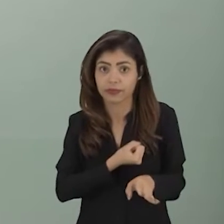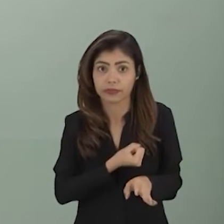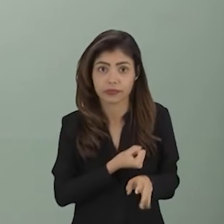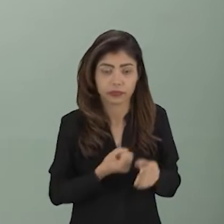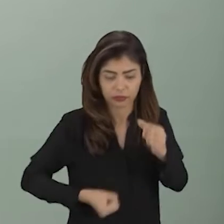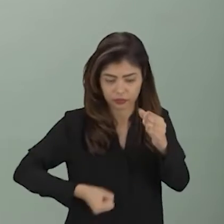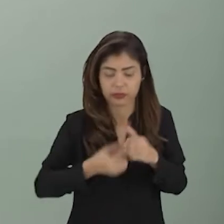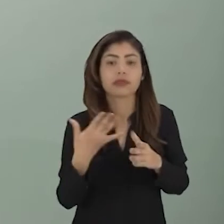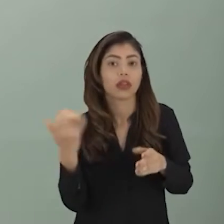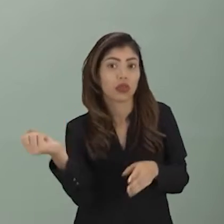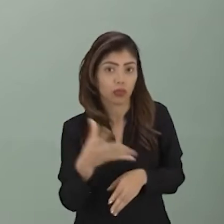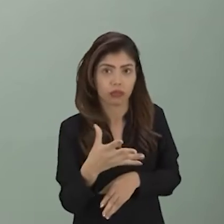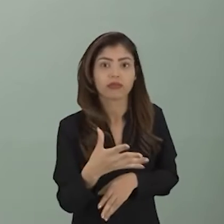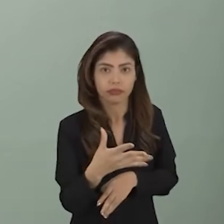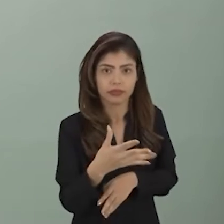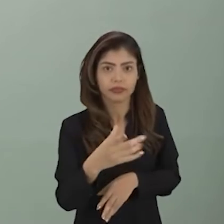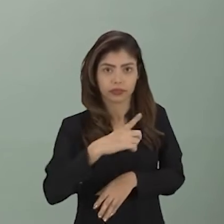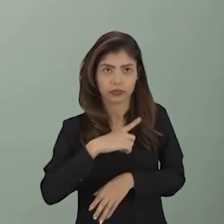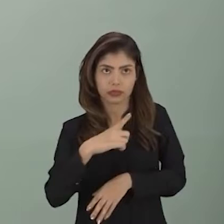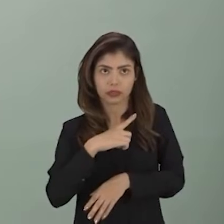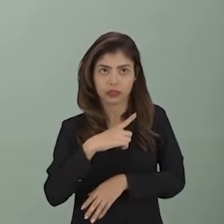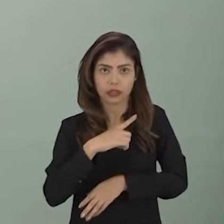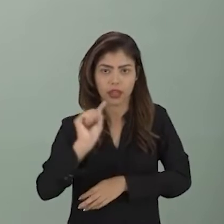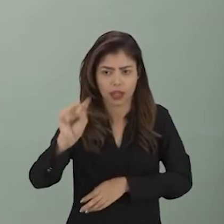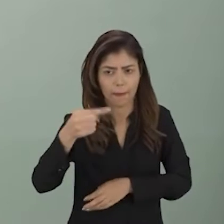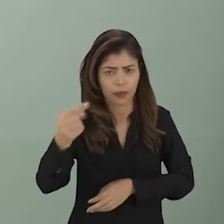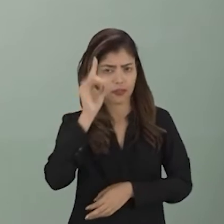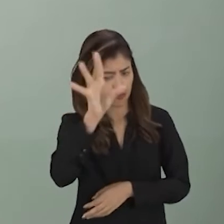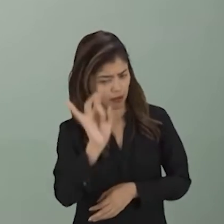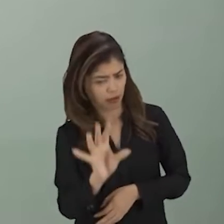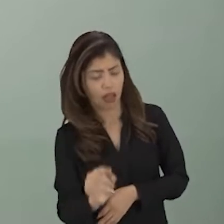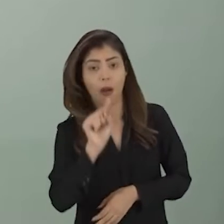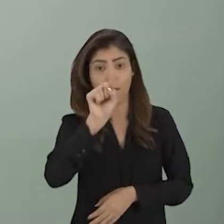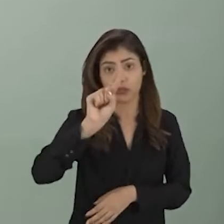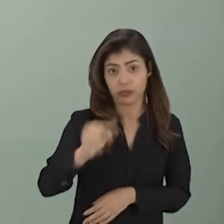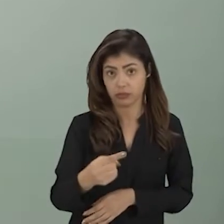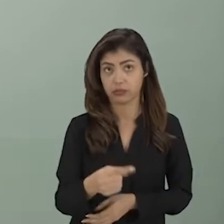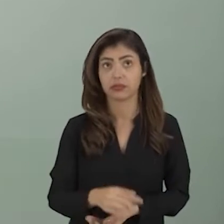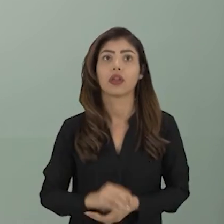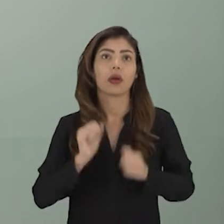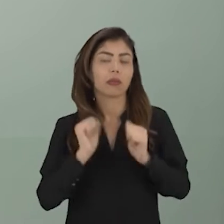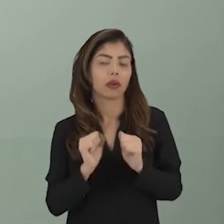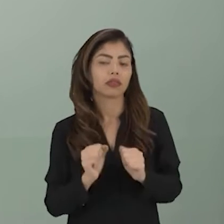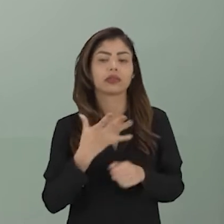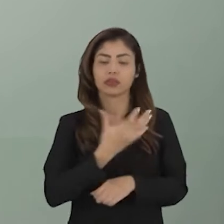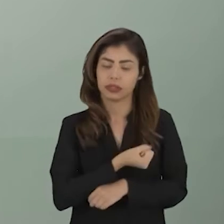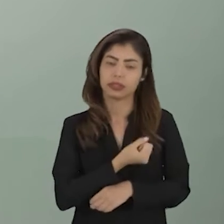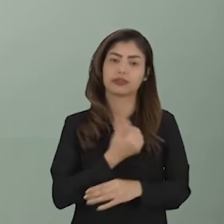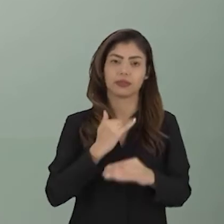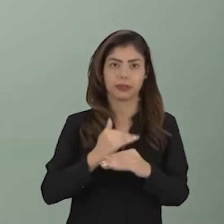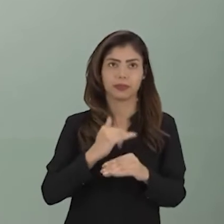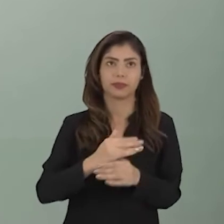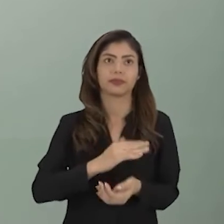para a criação de uns tópicos, a gente coloca depois de cada tópico um ponto e vírgula, também para